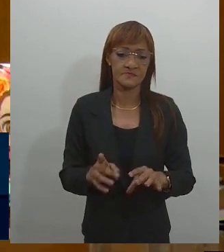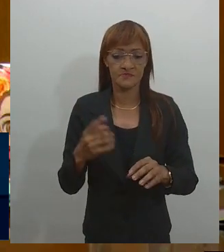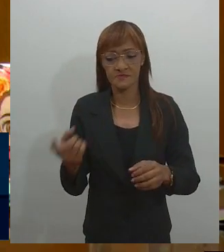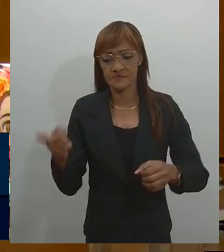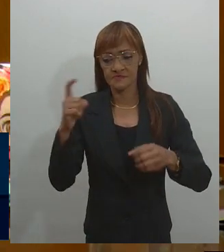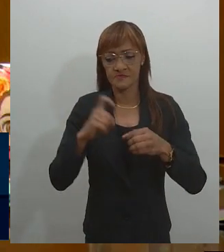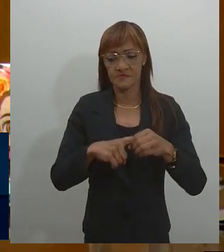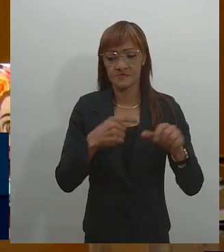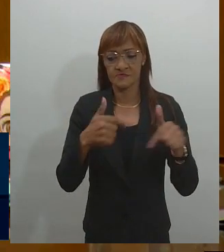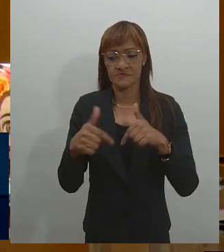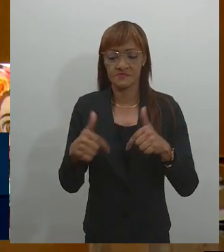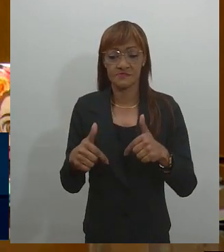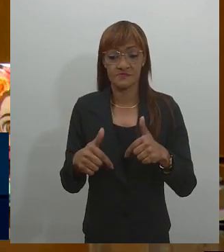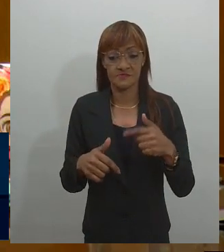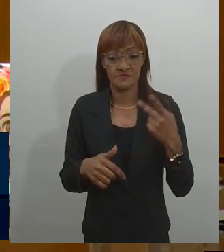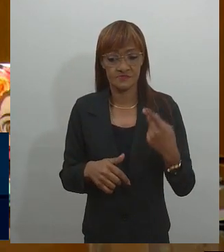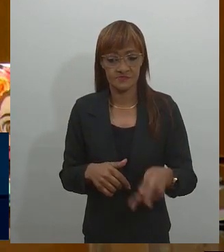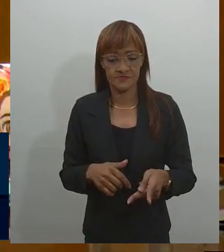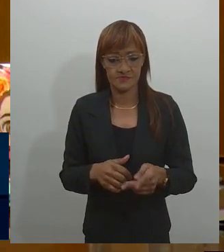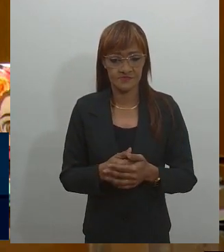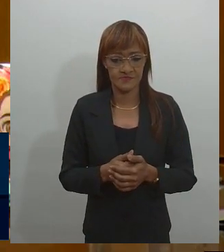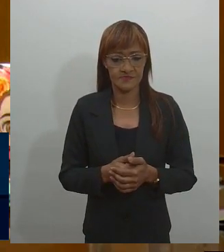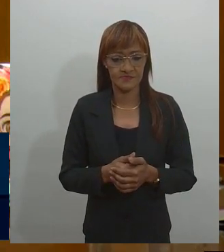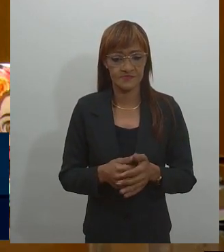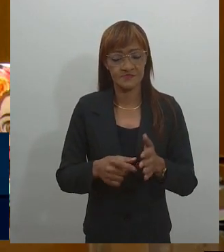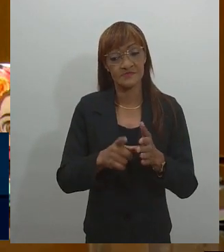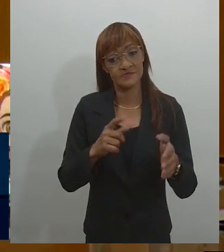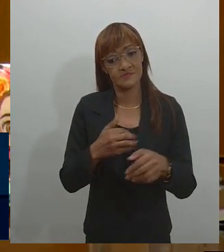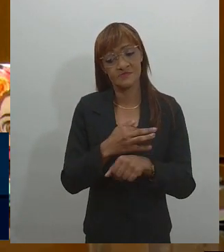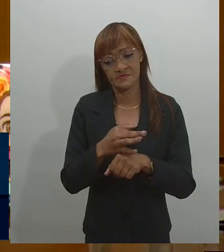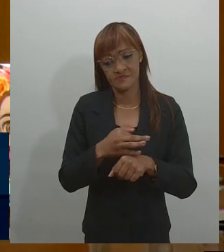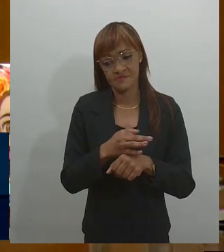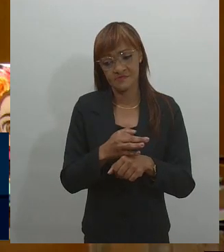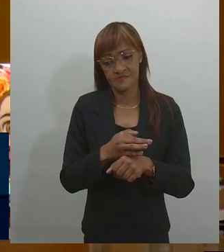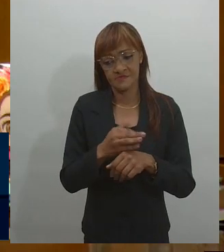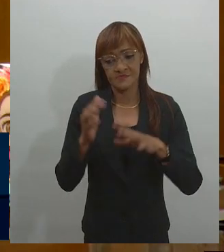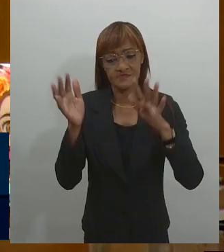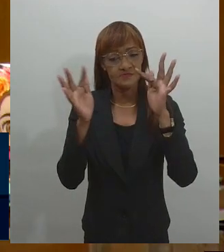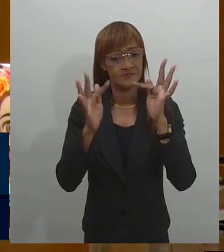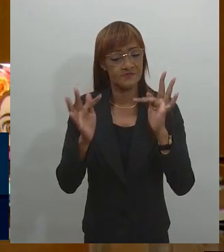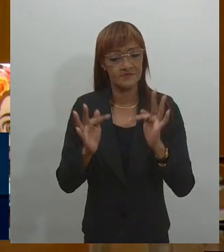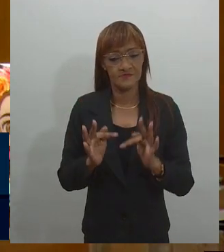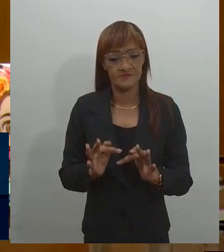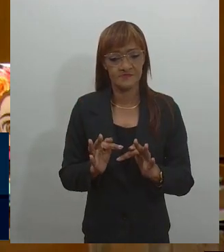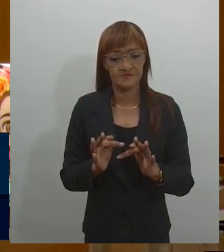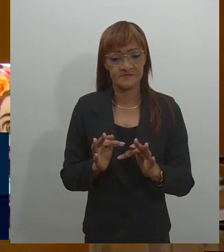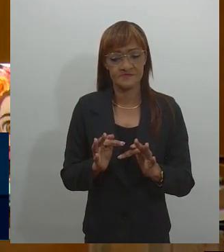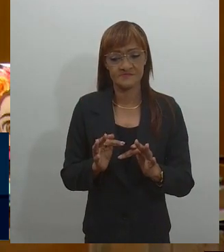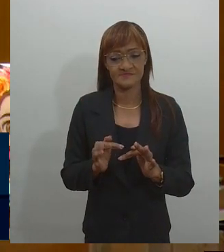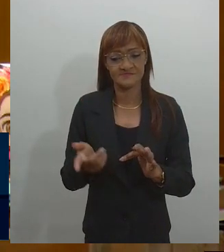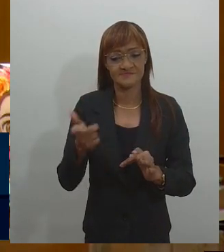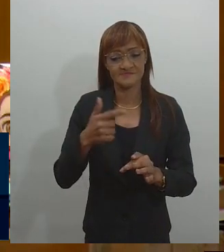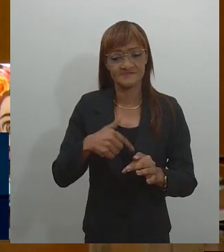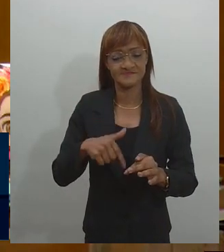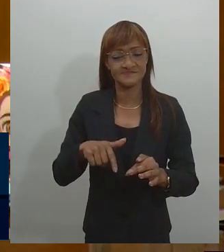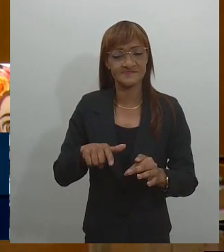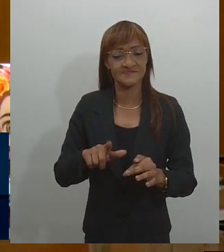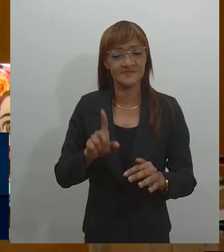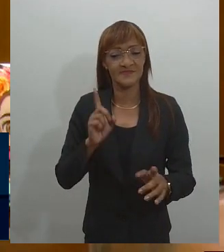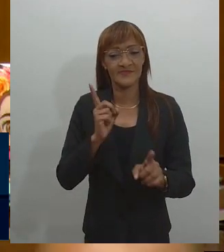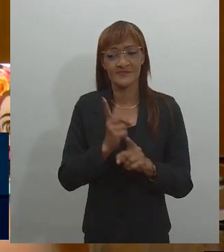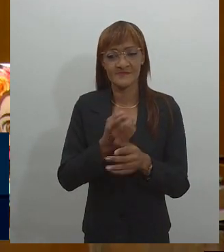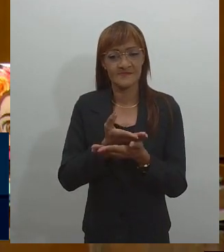do recesso. Estou muito feliz de reencontrá-los, reencontrá-las, para a gente desenvolver